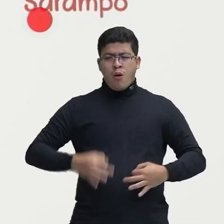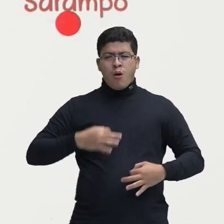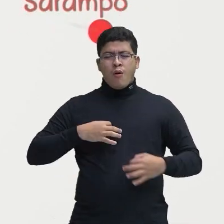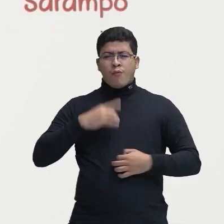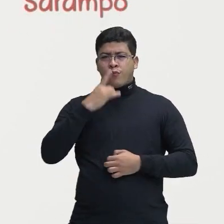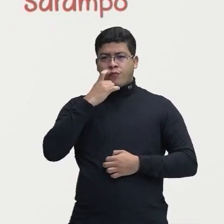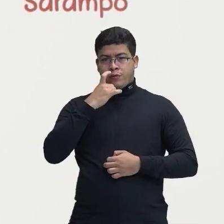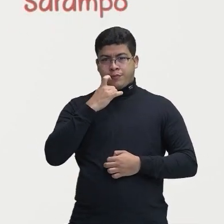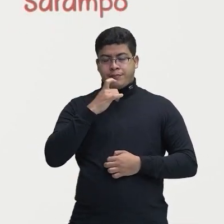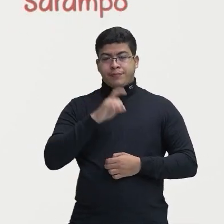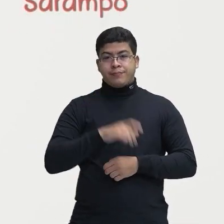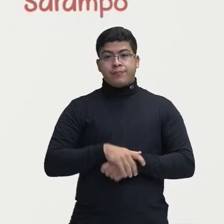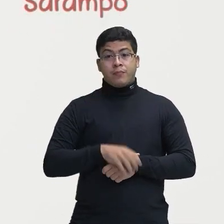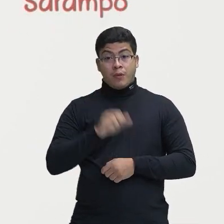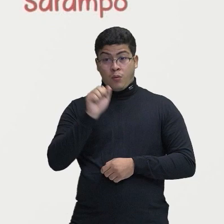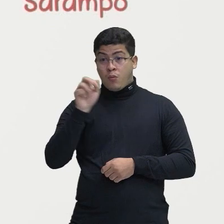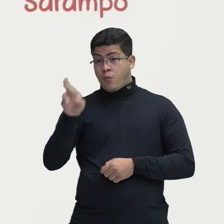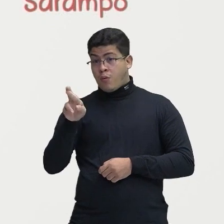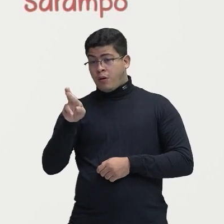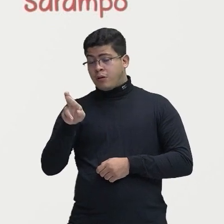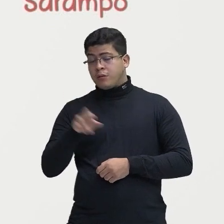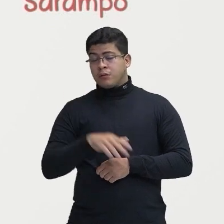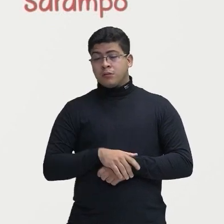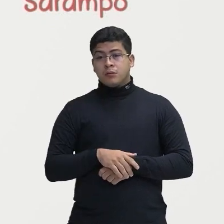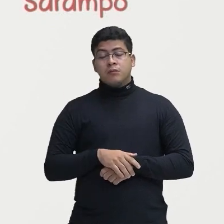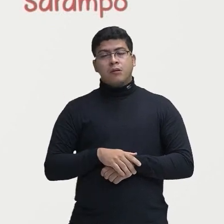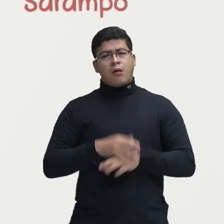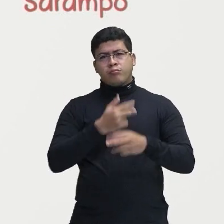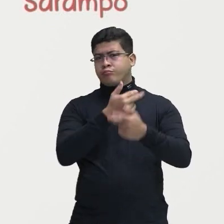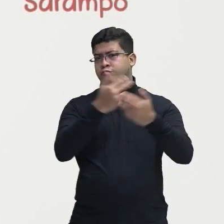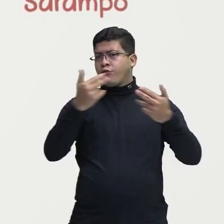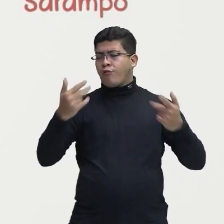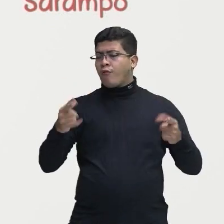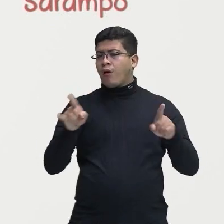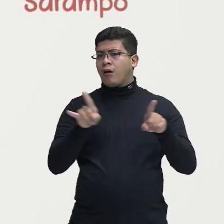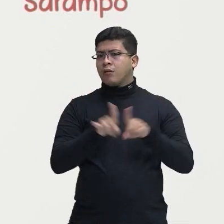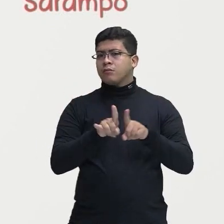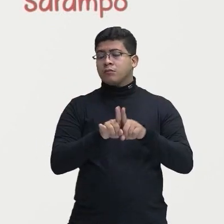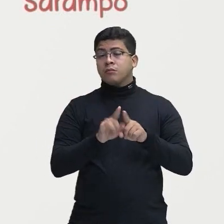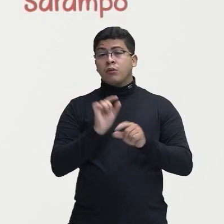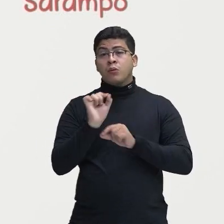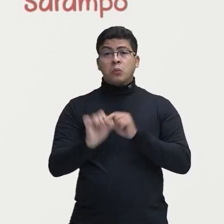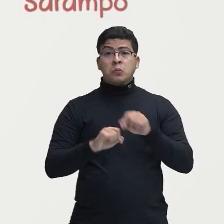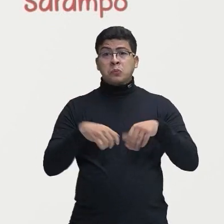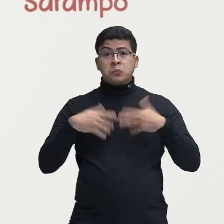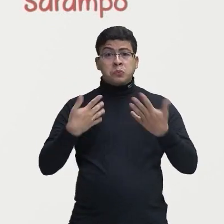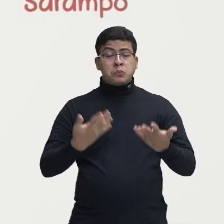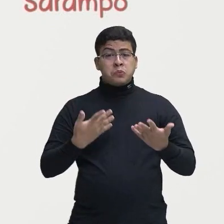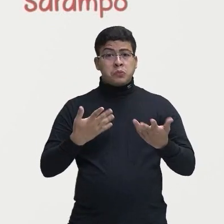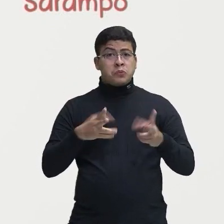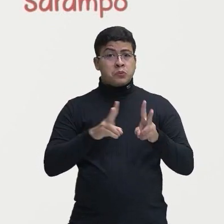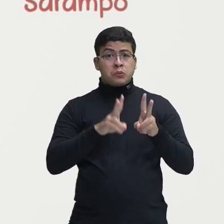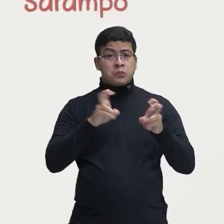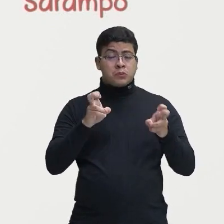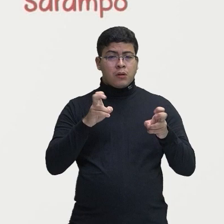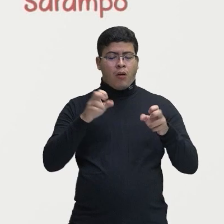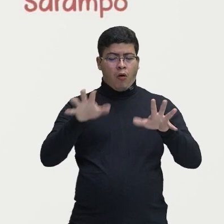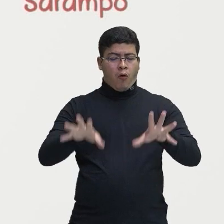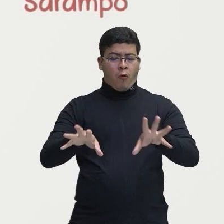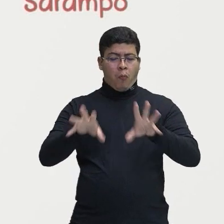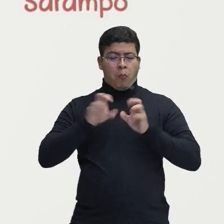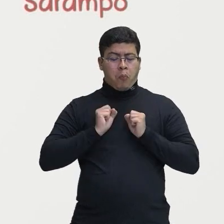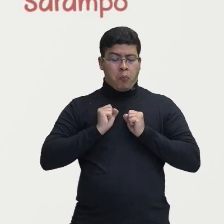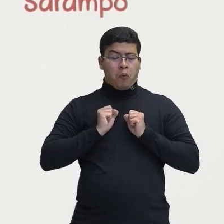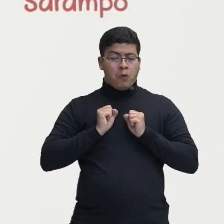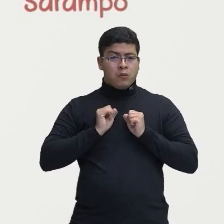são diferentes meios de transmissão, porém, são doenças que são infecciosas